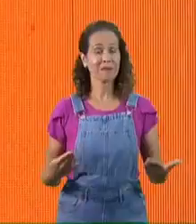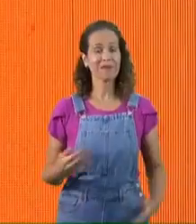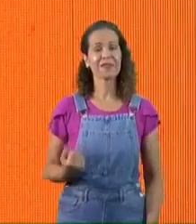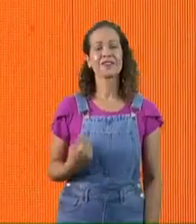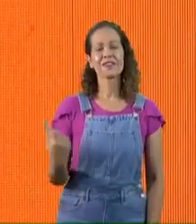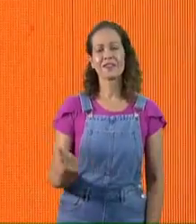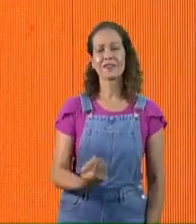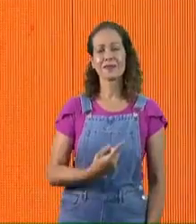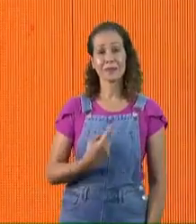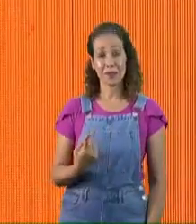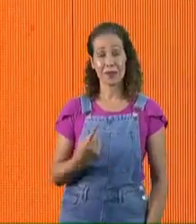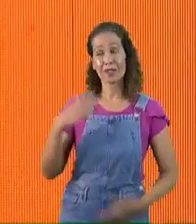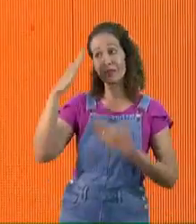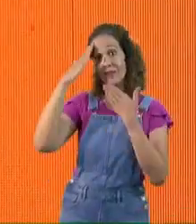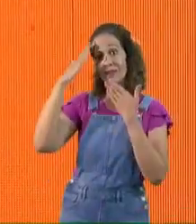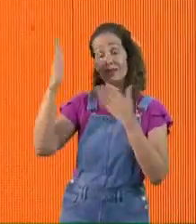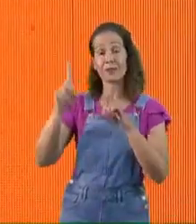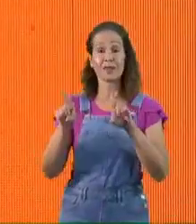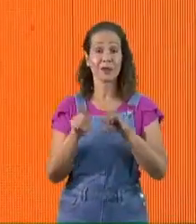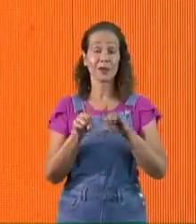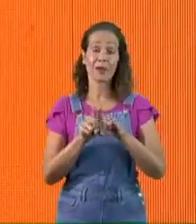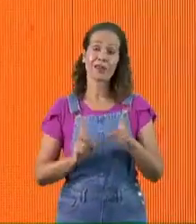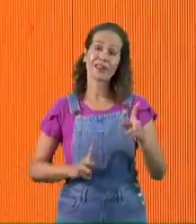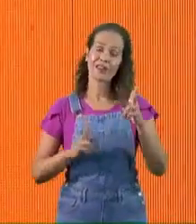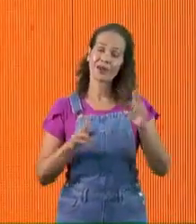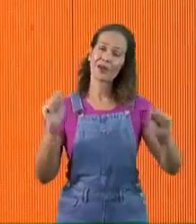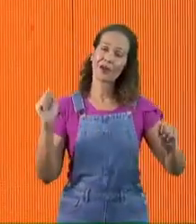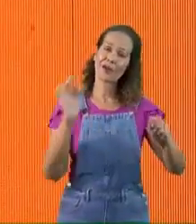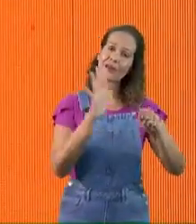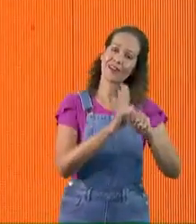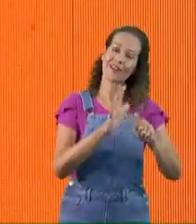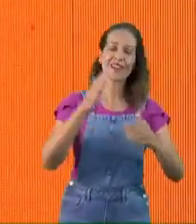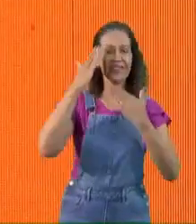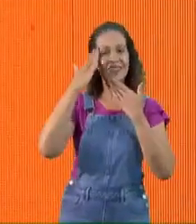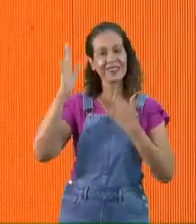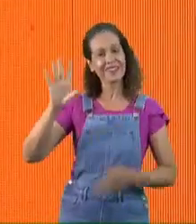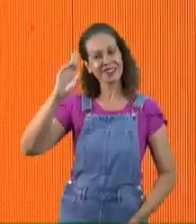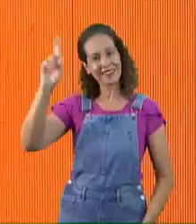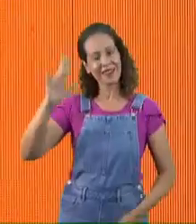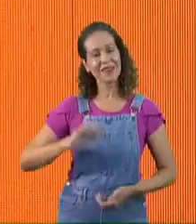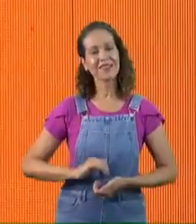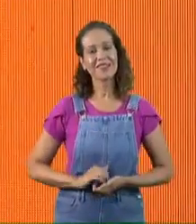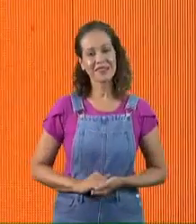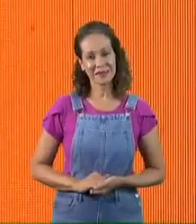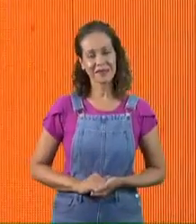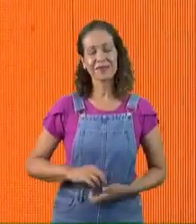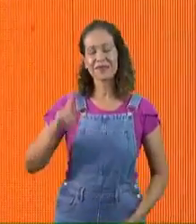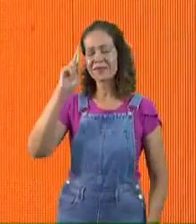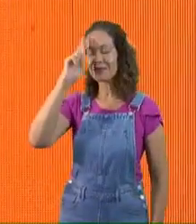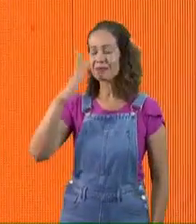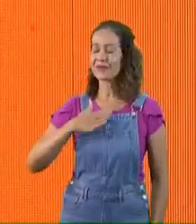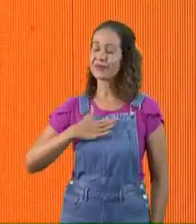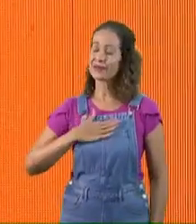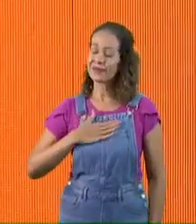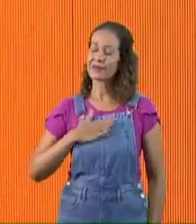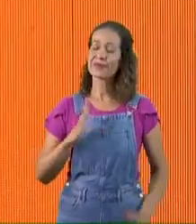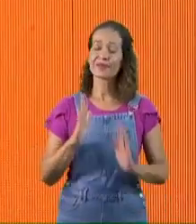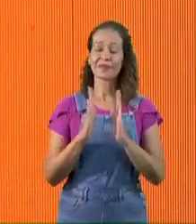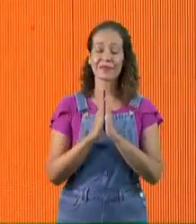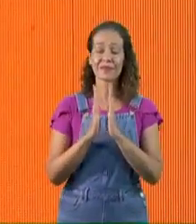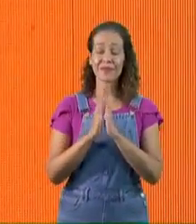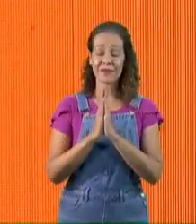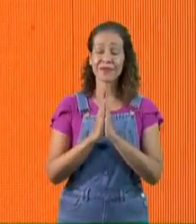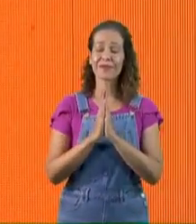Ana fez, né, uma linda oração, nós também vamos orar agradecendo ao Senhor. Senhor, meu Deus, nessa hora, Pai,